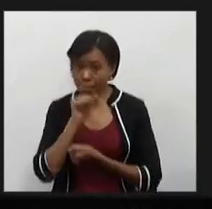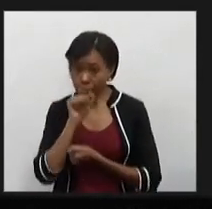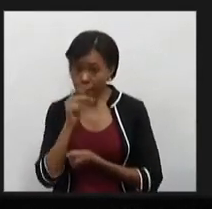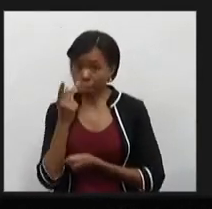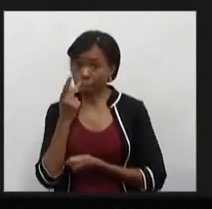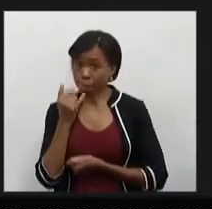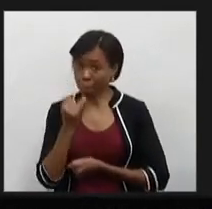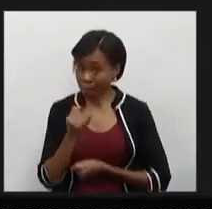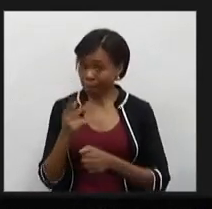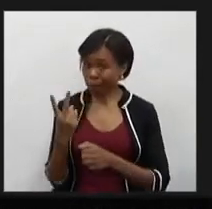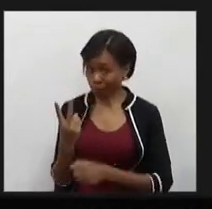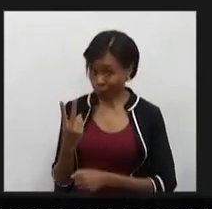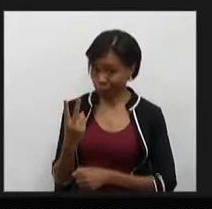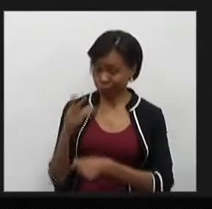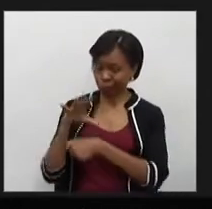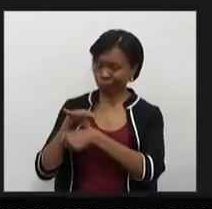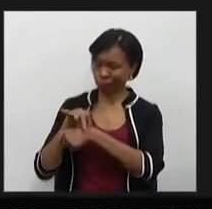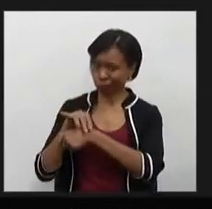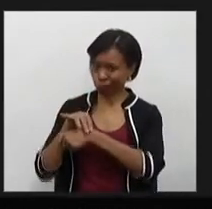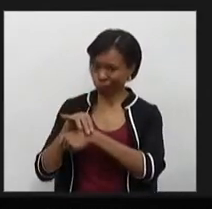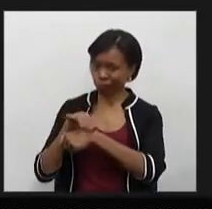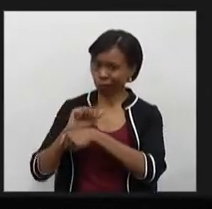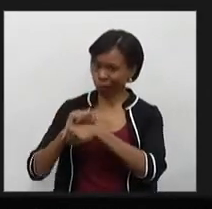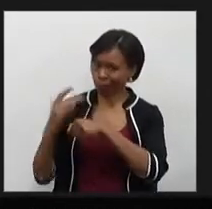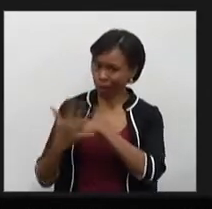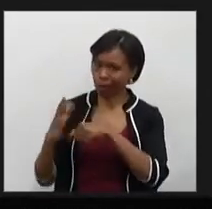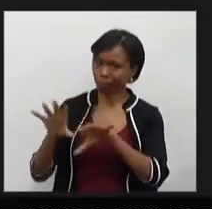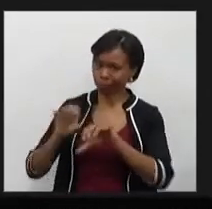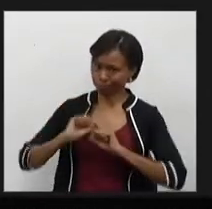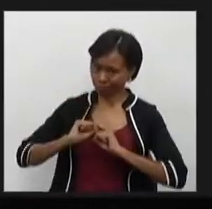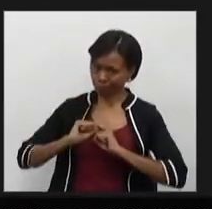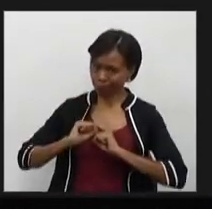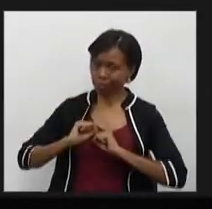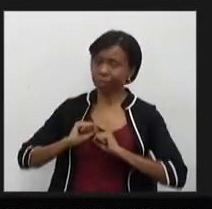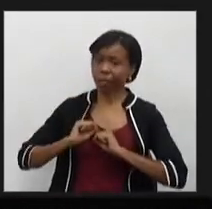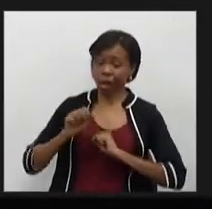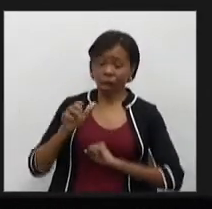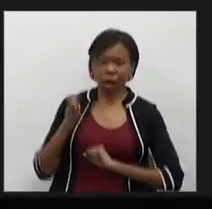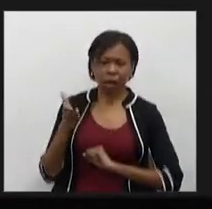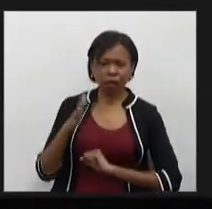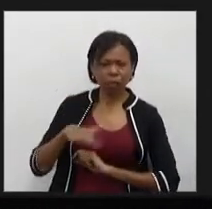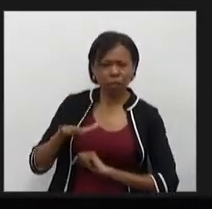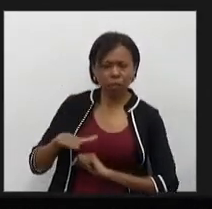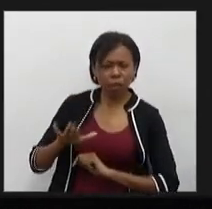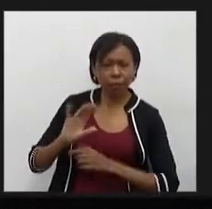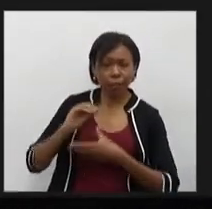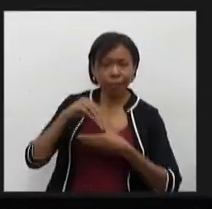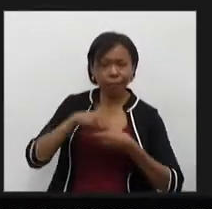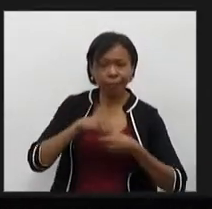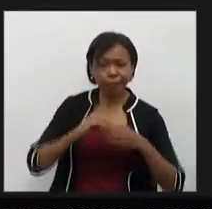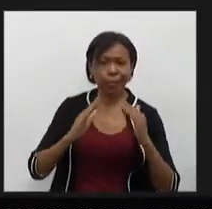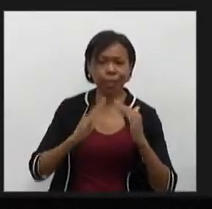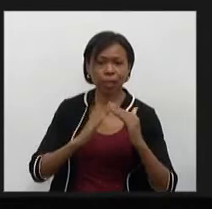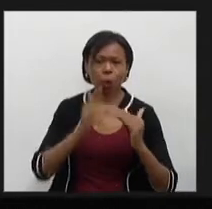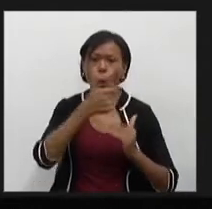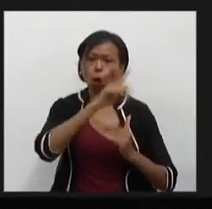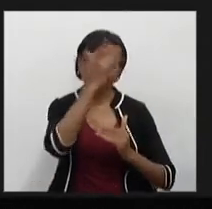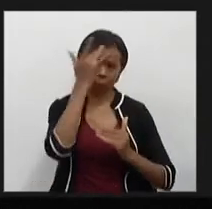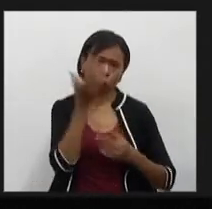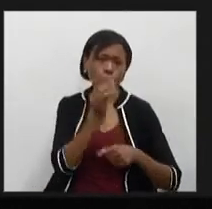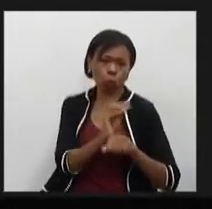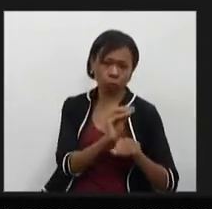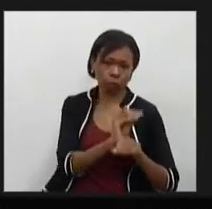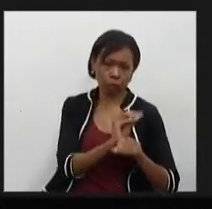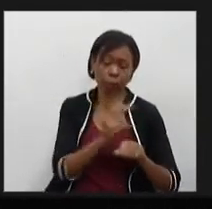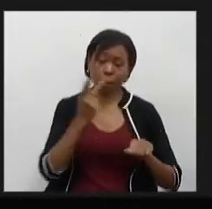ela ficou presa dentro de casa, sem com uma terceira pessoa cuidando dela, e esse pai lutou